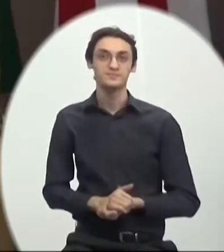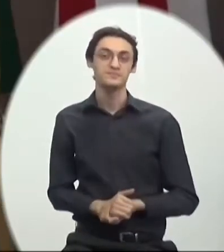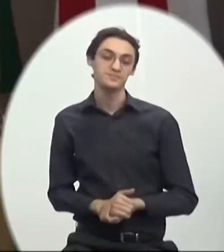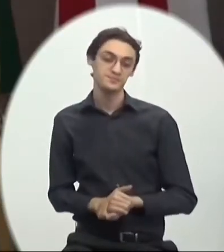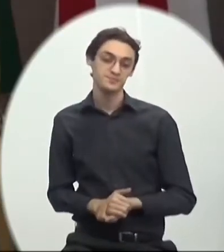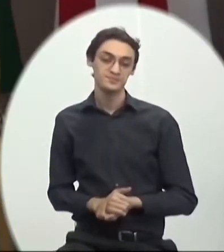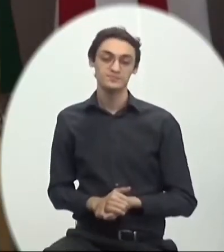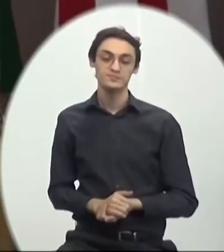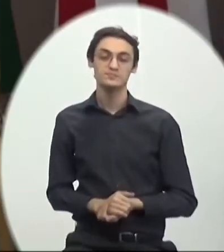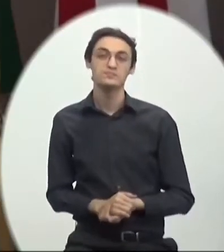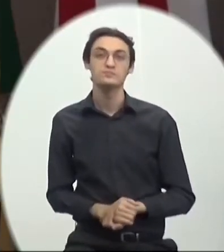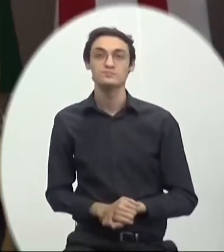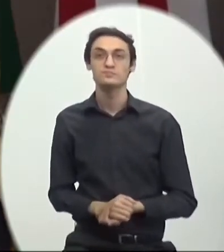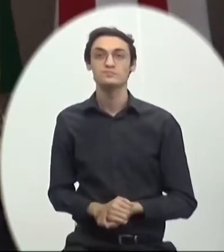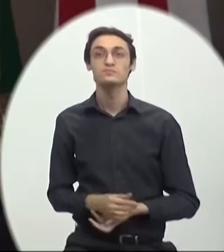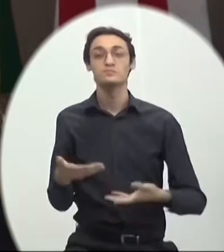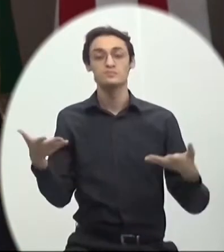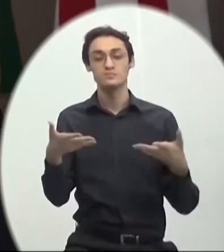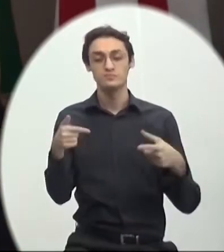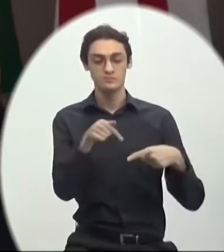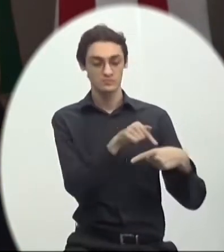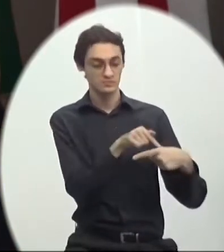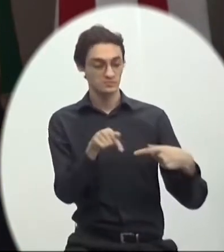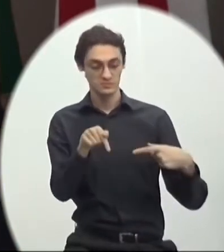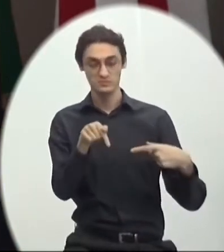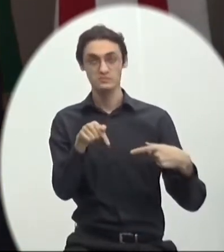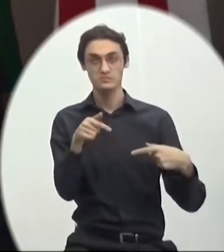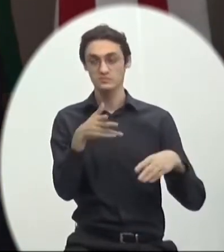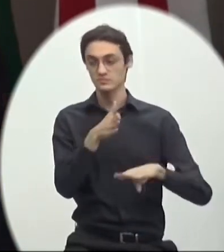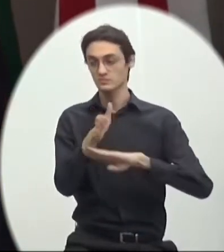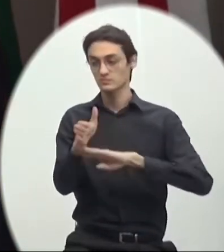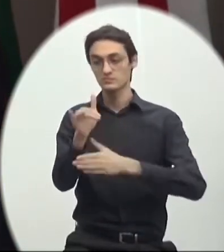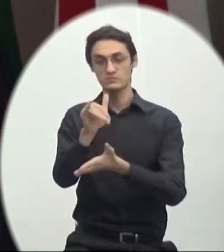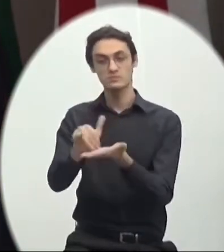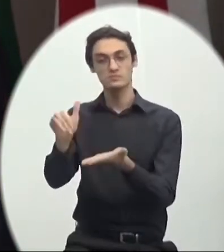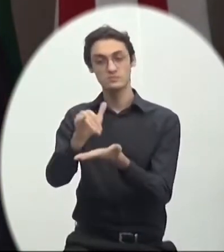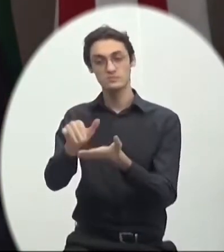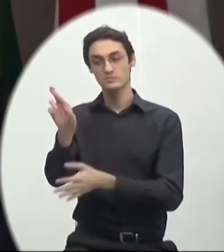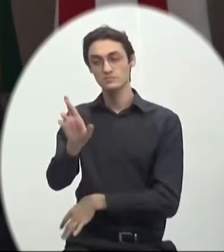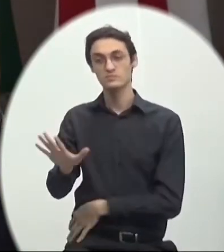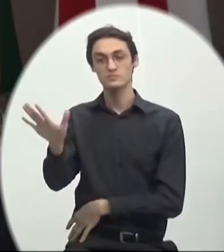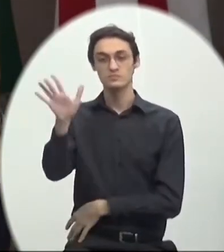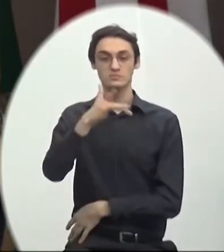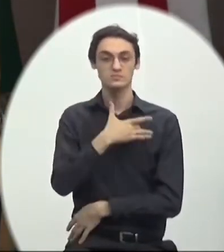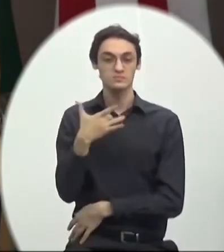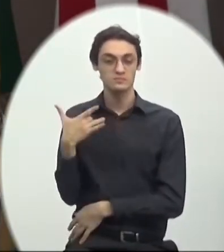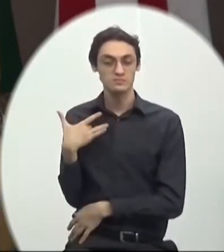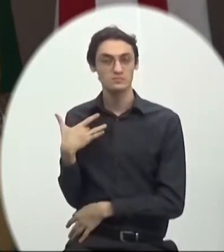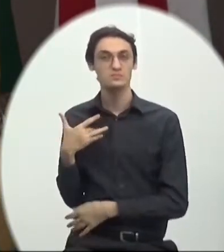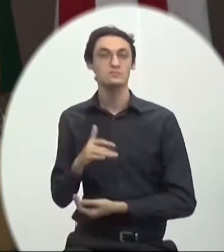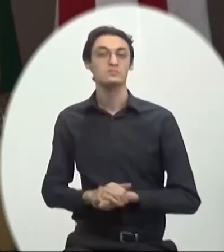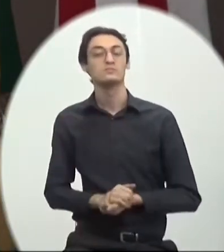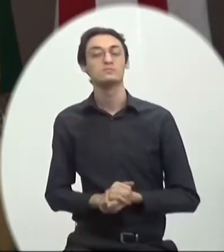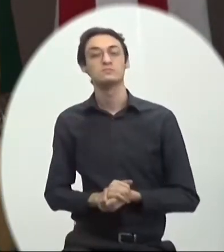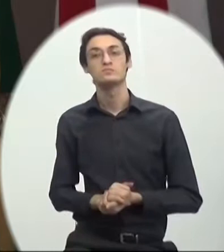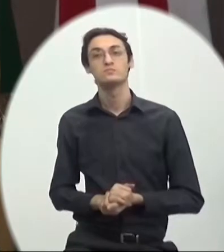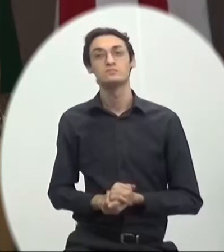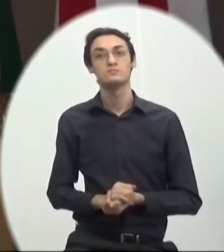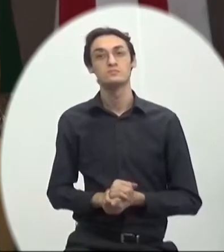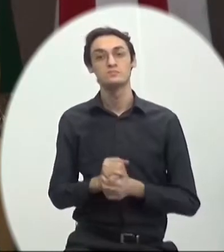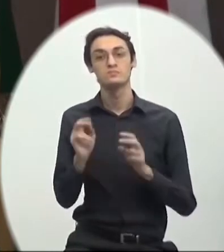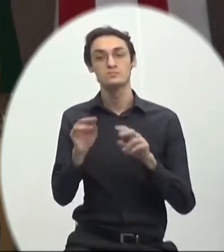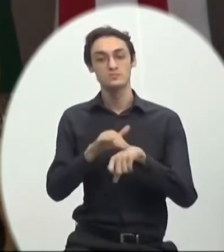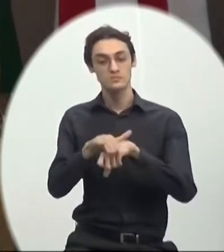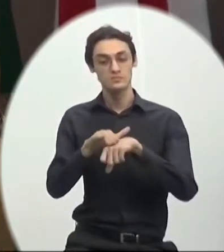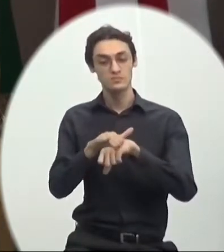vereadores, essa semana fomos na Secretaria Regional de Saúde para tratar daquele assunto daquela